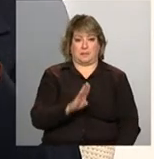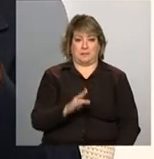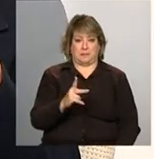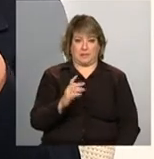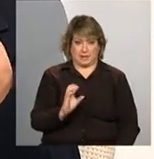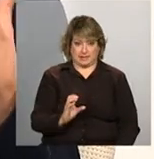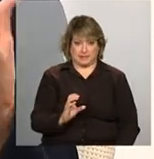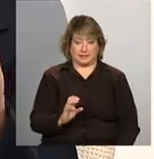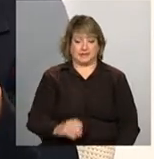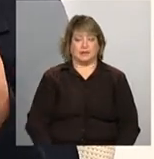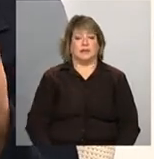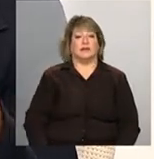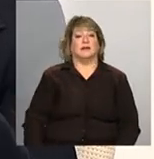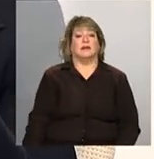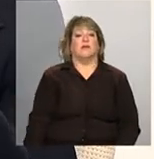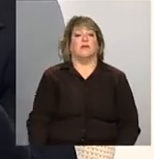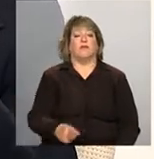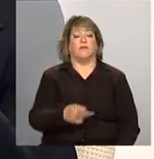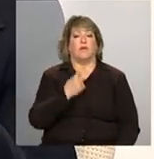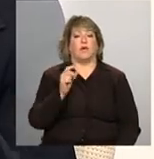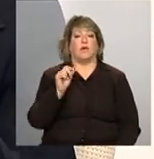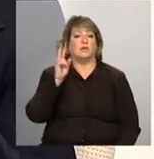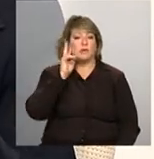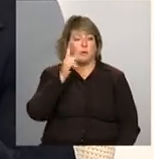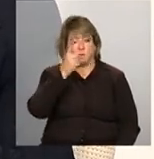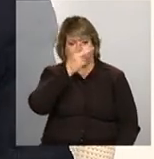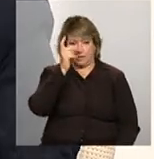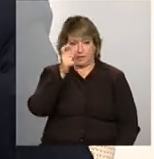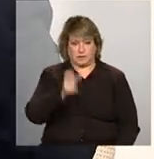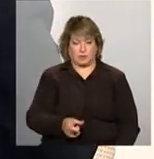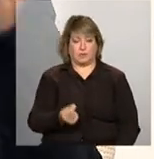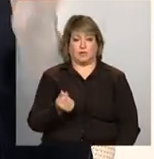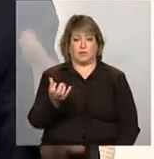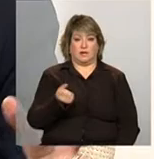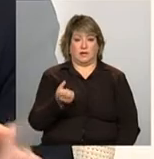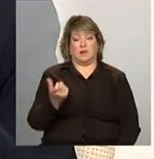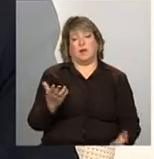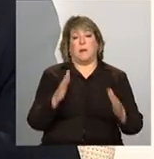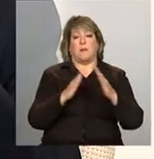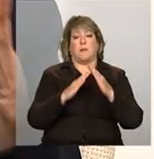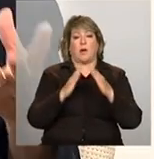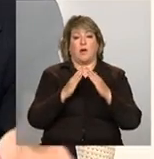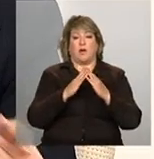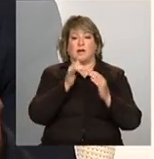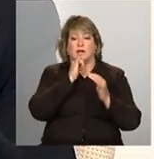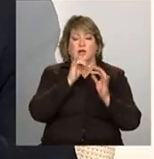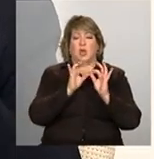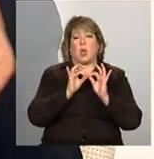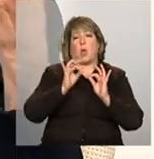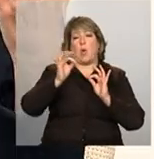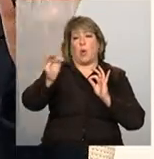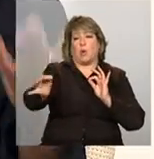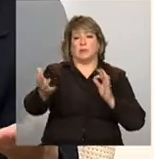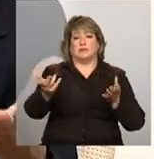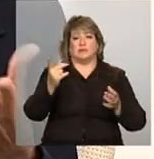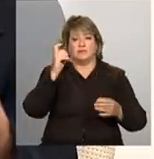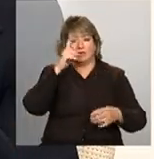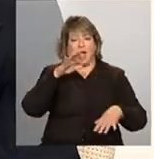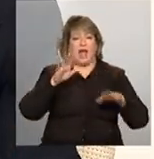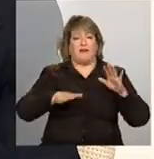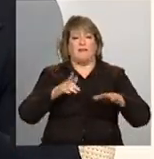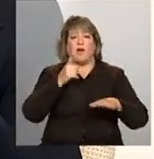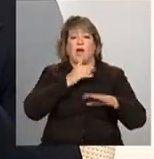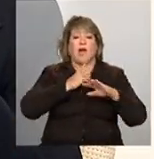dito de uma pessoa, um beneficiário do BPC que mora, né, bastante distante, que às vezes o